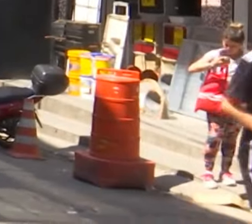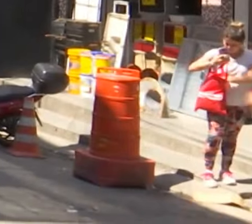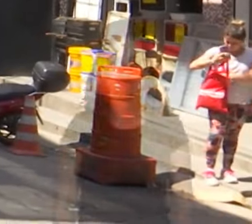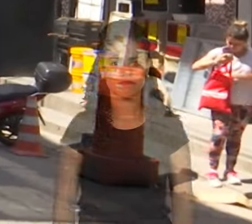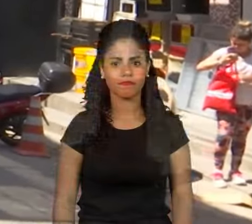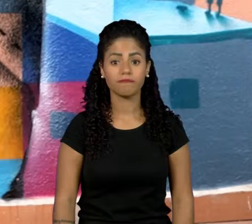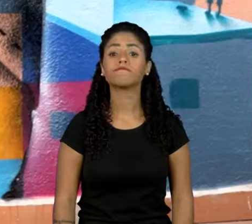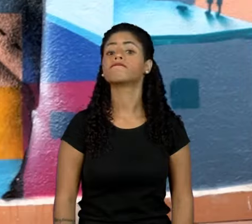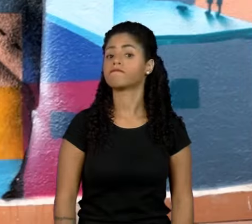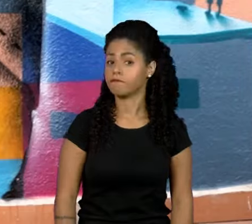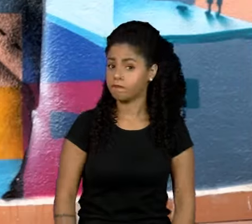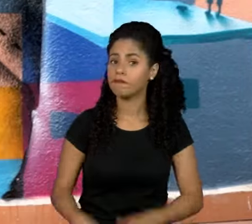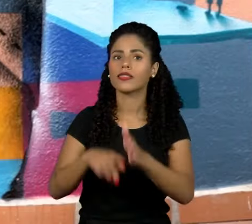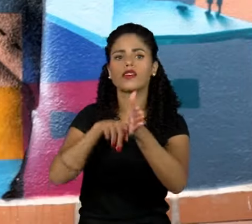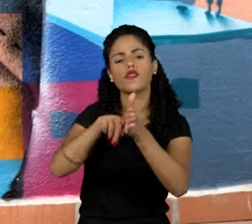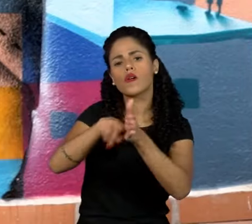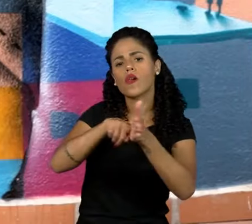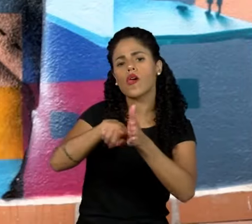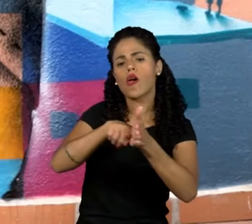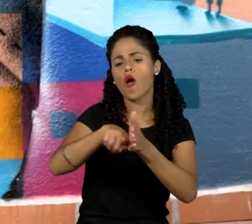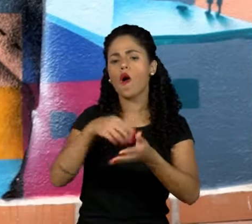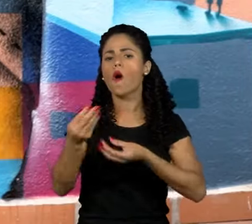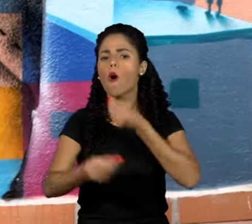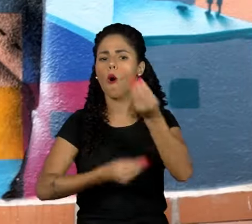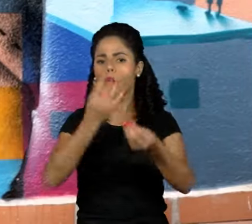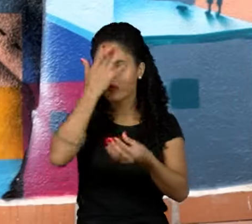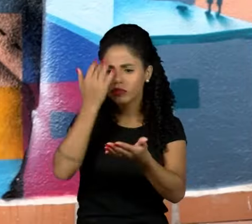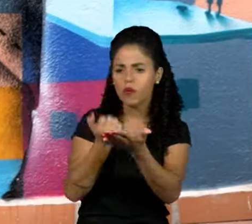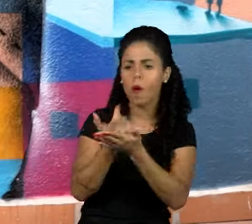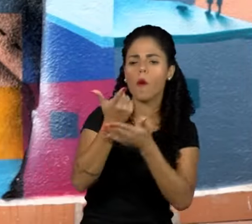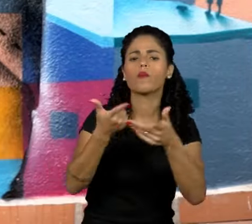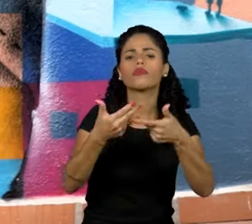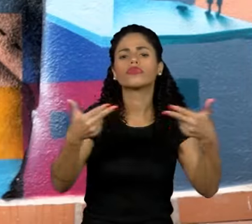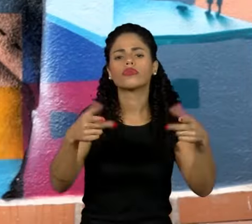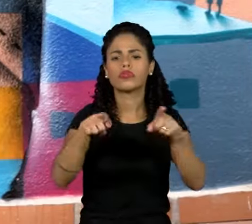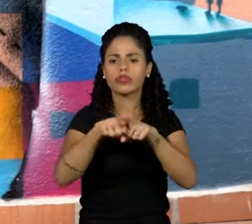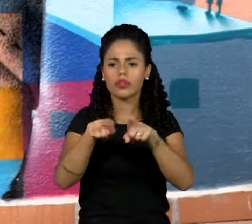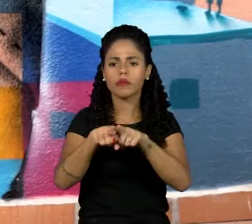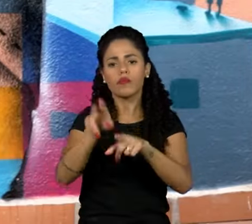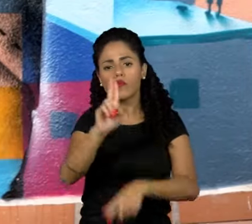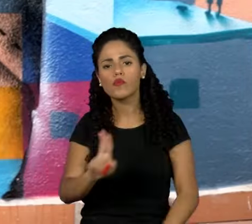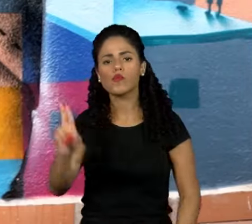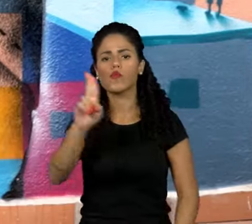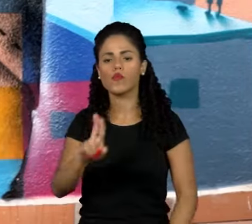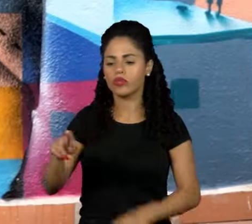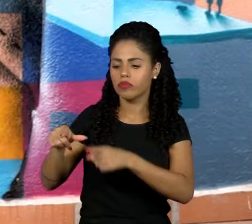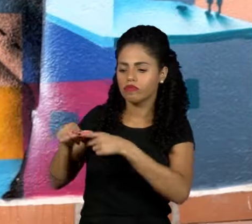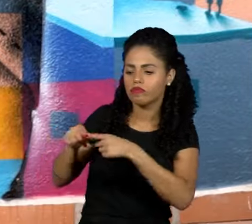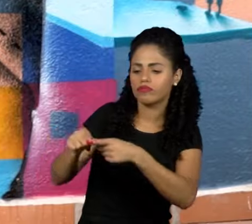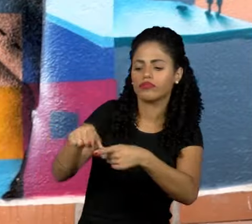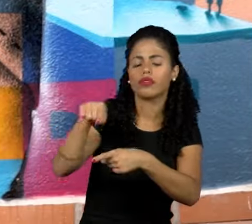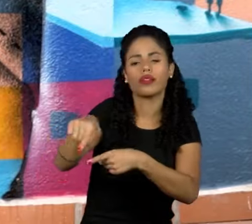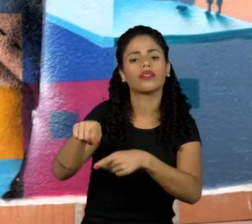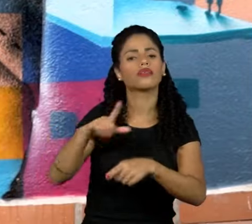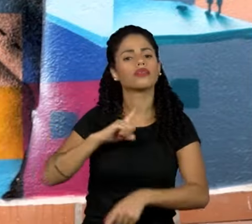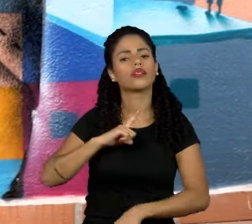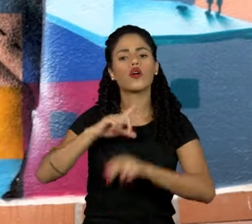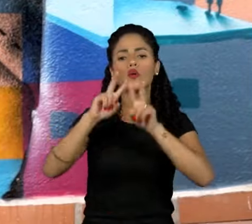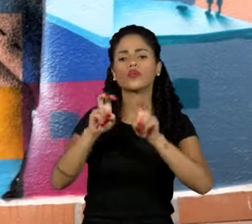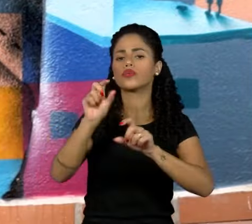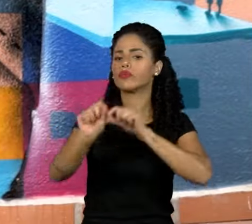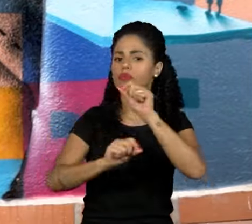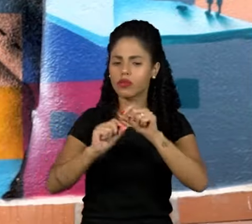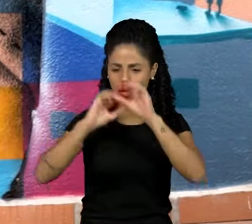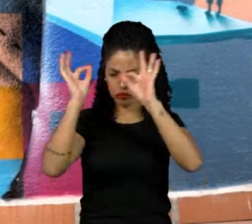Essa pesquisa fala sobre hábitos de consumo e sobre o potencial de consumo da periferia e da comunidade em relação